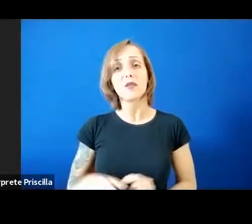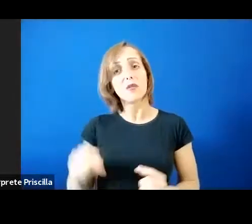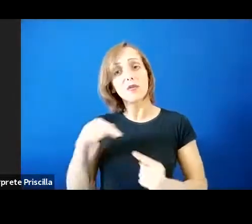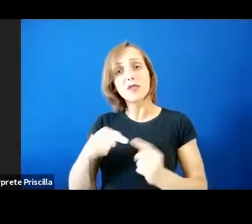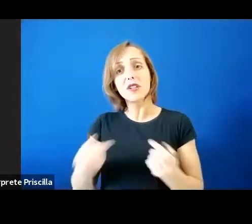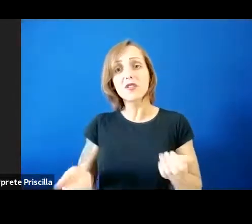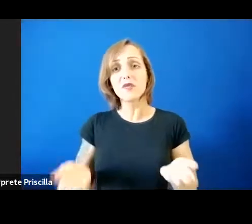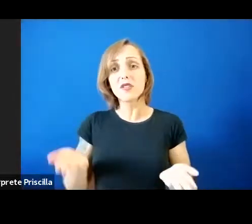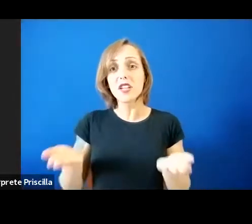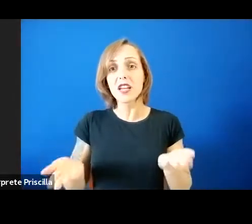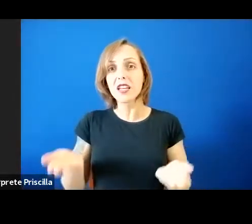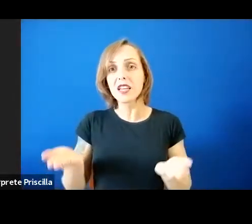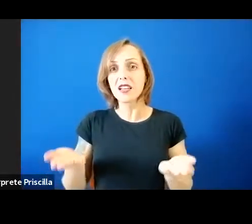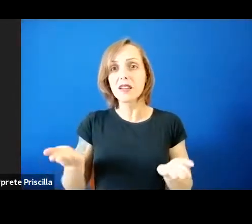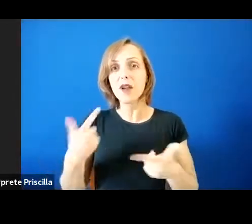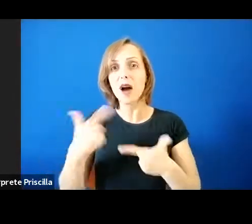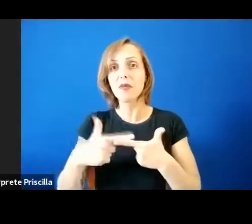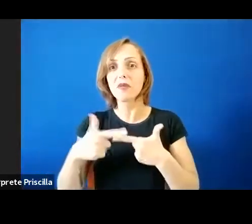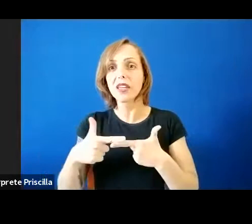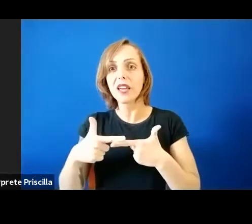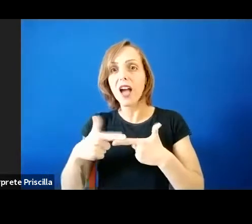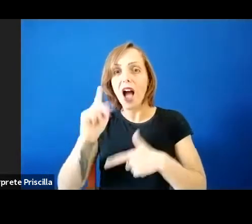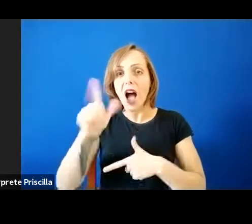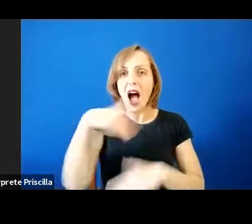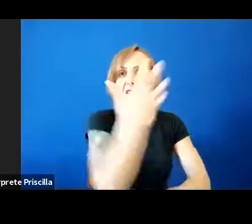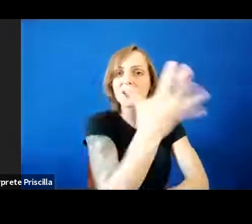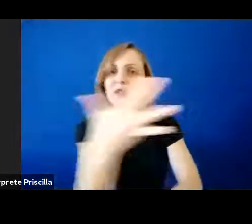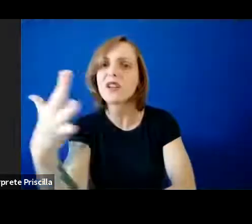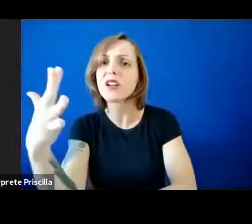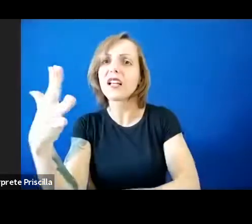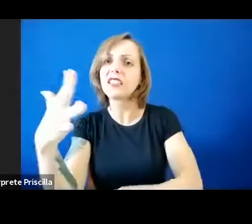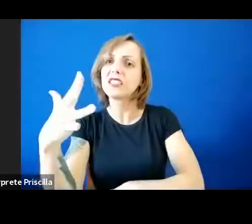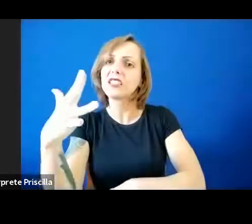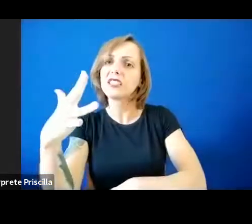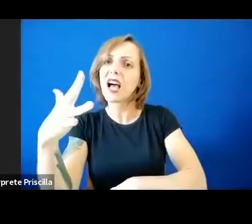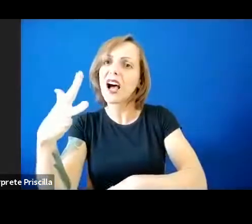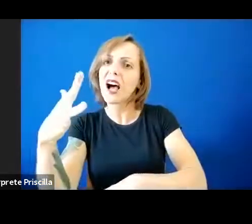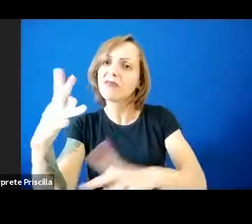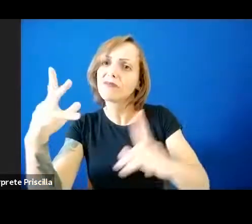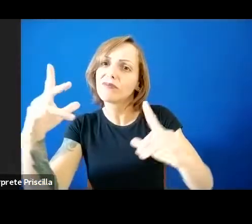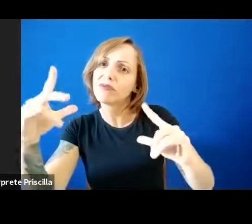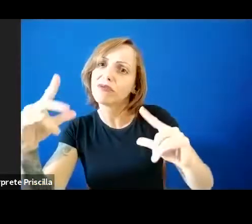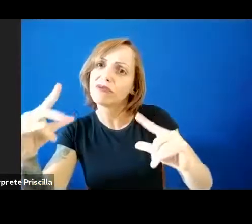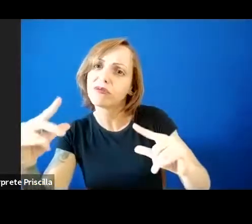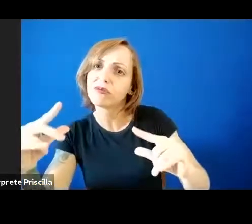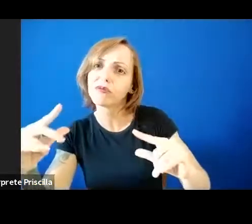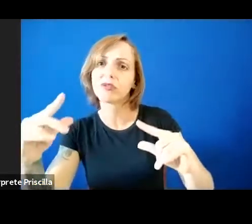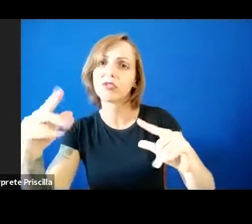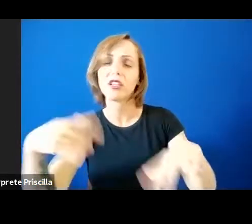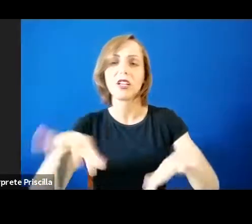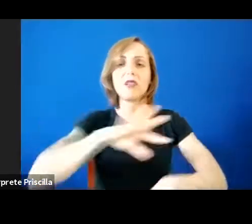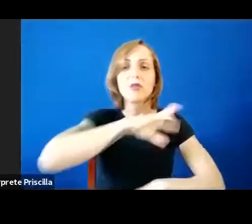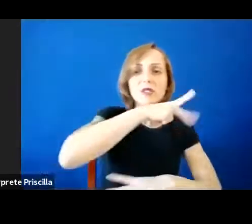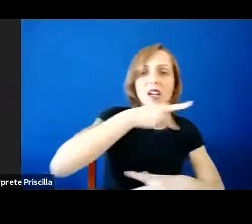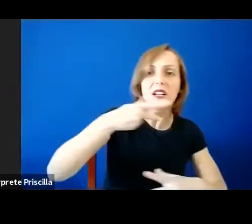as florestas estão acabadas, né? Os animais estão extintos. E agora nós humanos